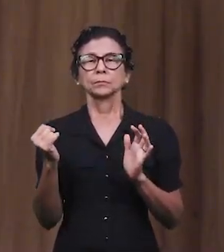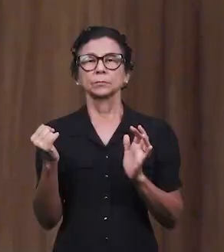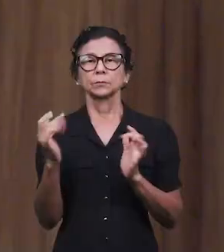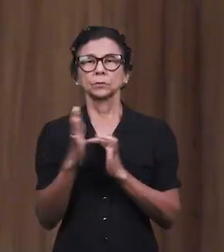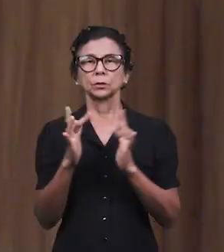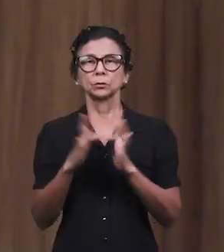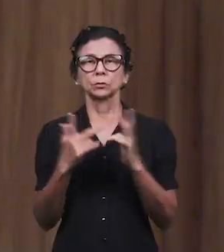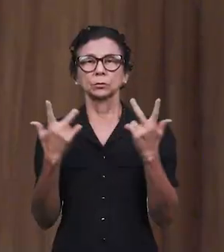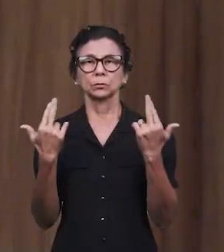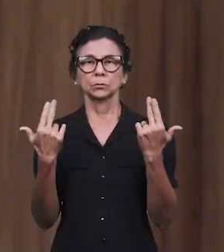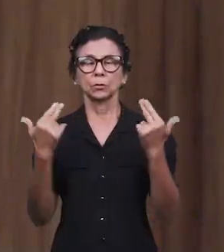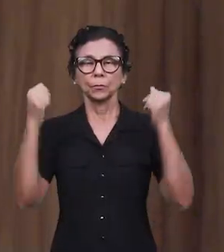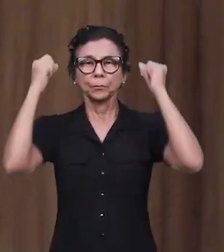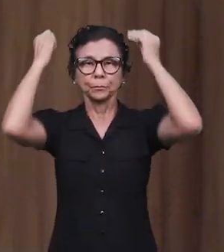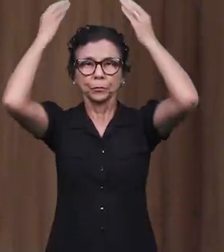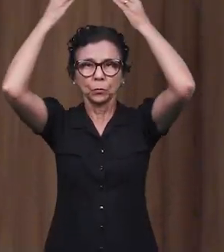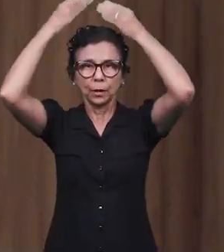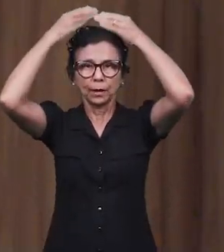O que nós vamos aqui